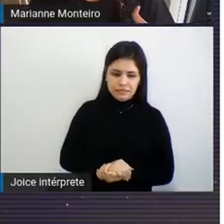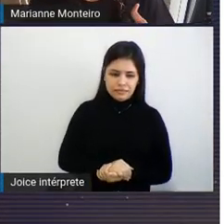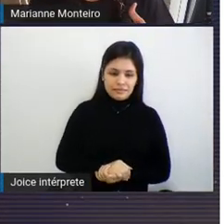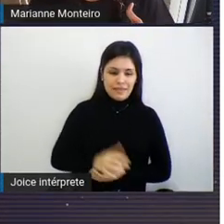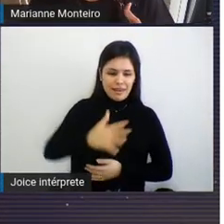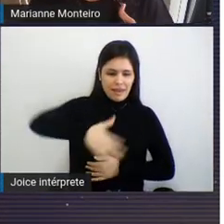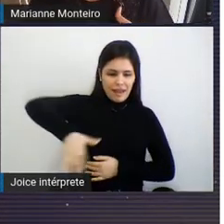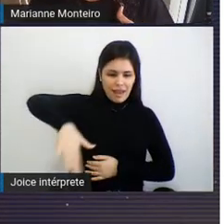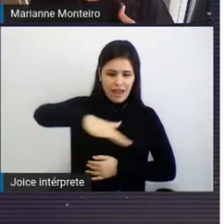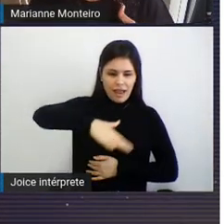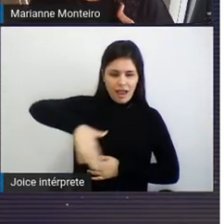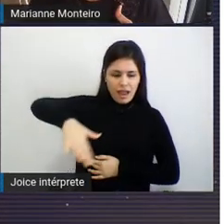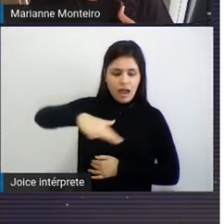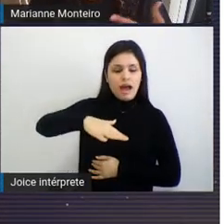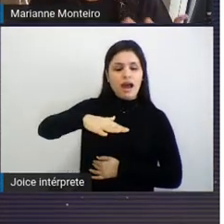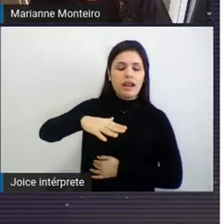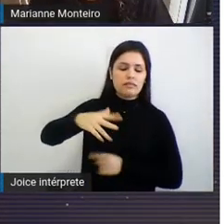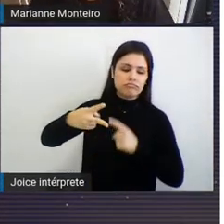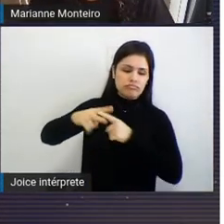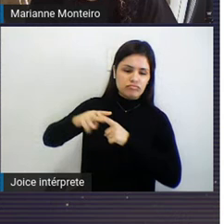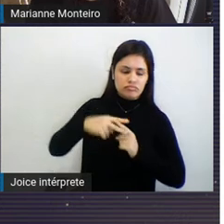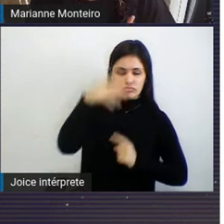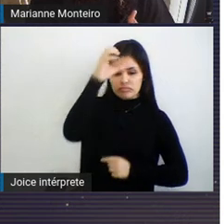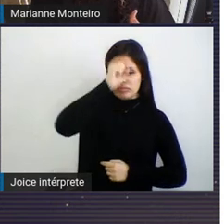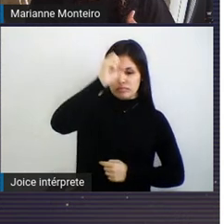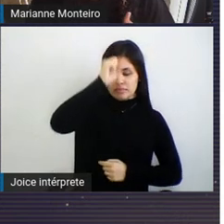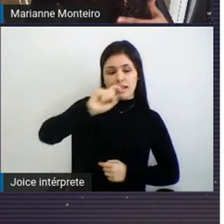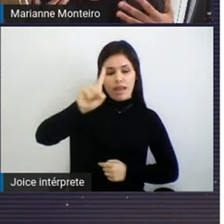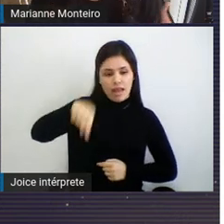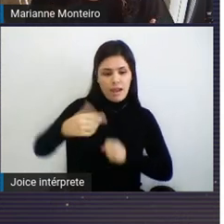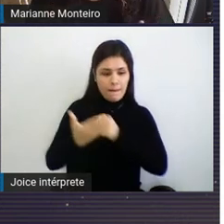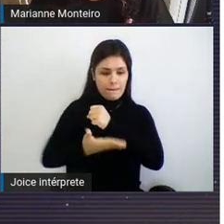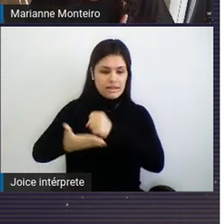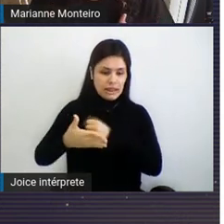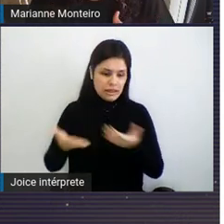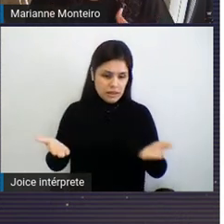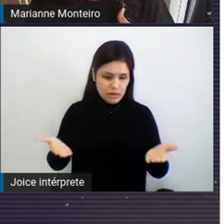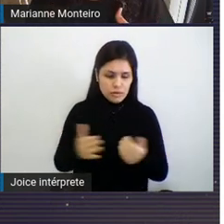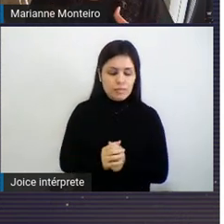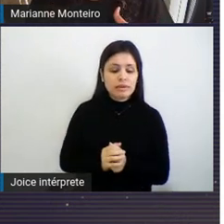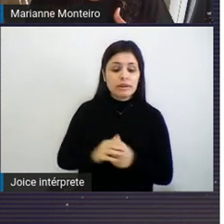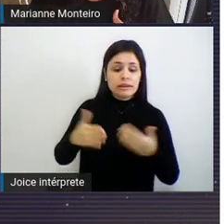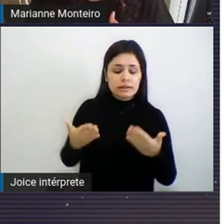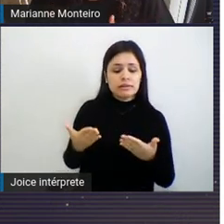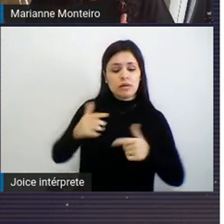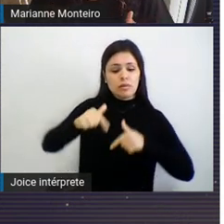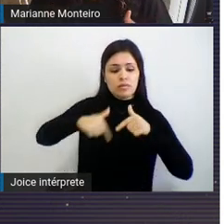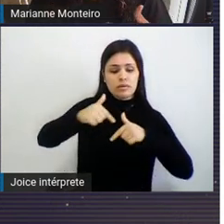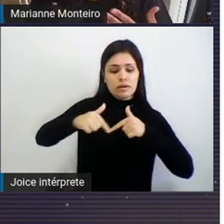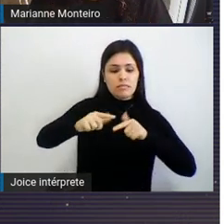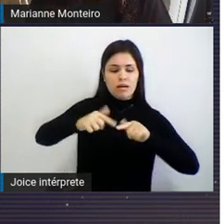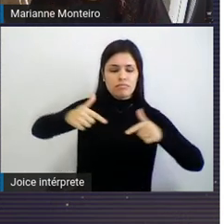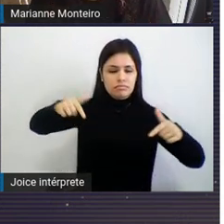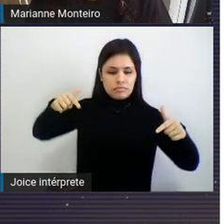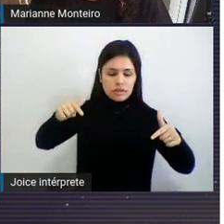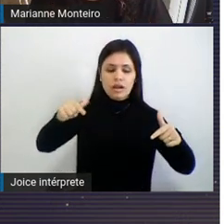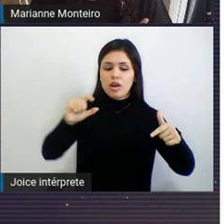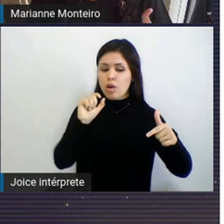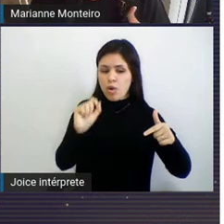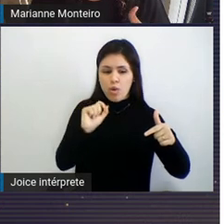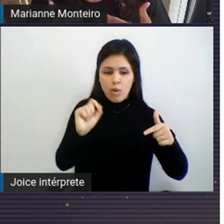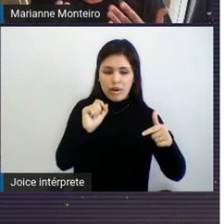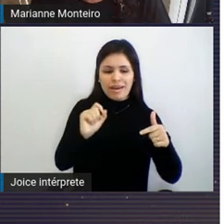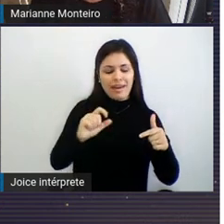learning, ela é altamente baseada em dados. Então, uma grande parte do trabalho é várias vezes limpar os